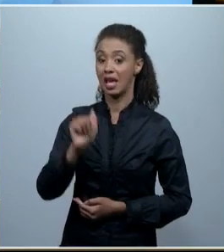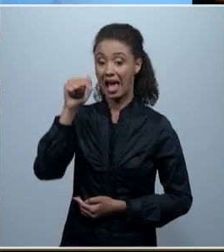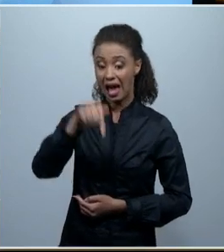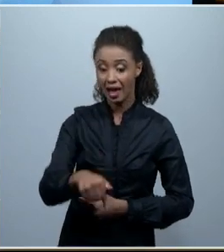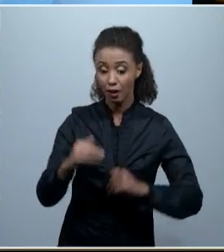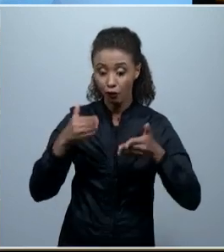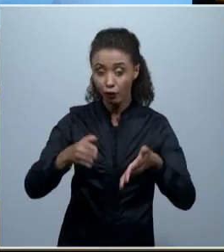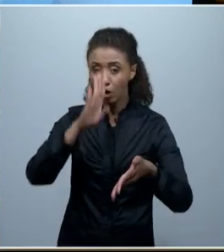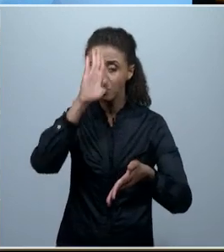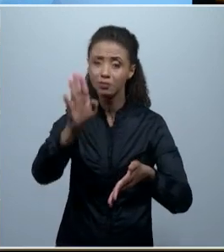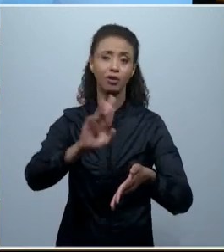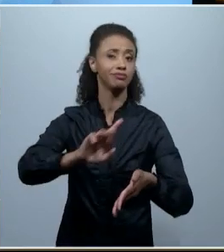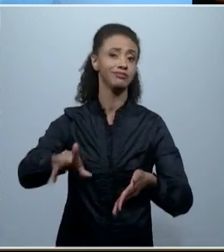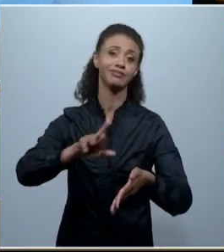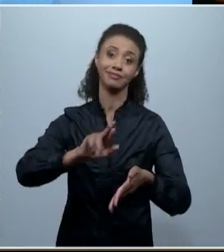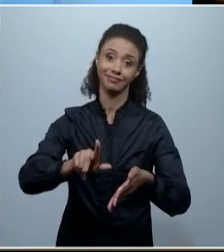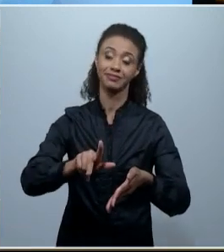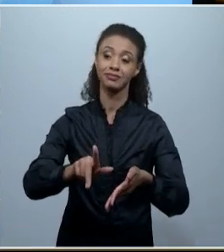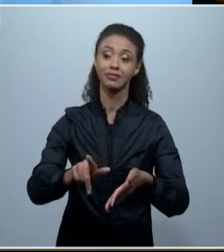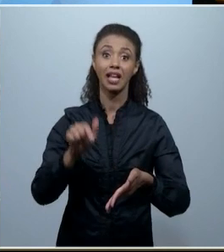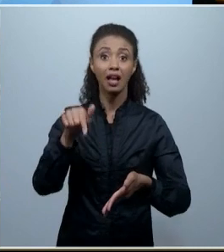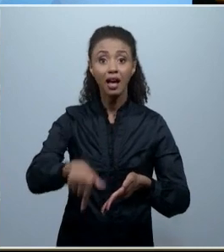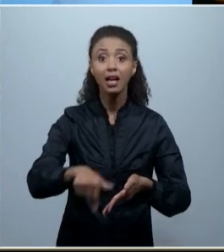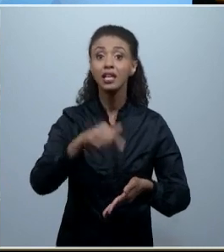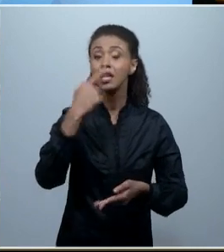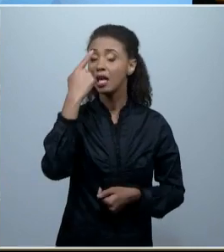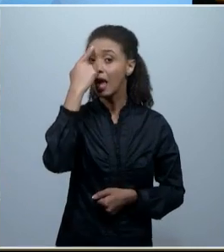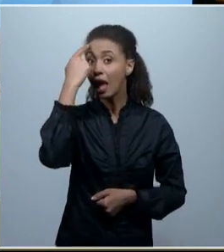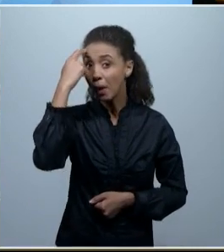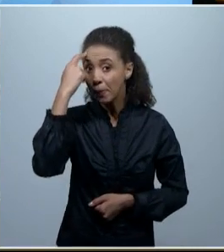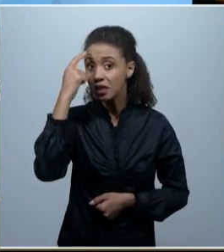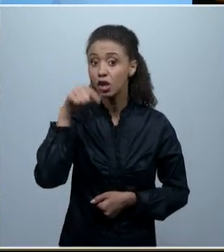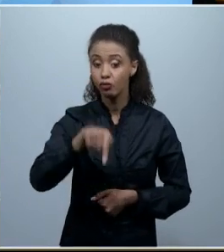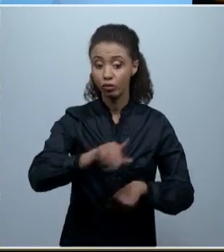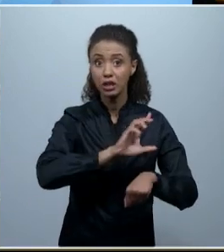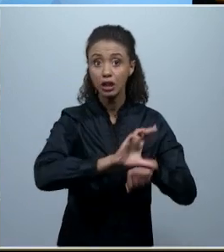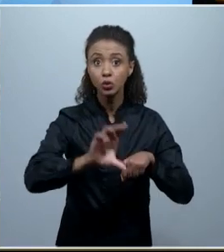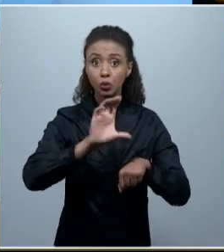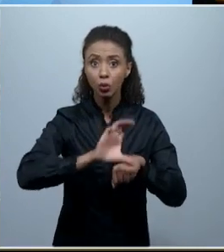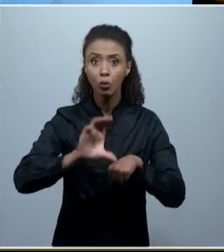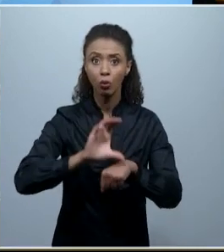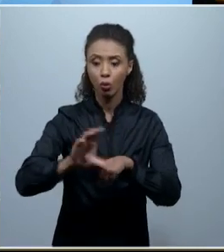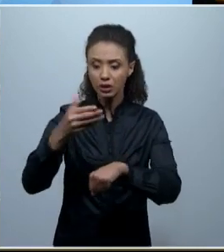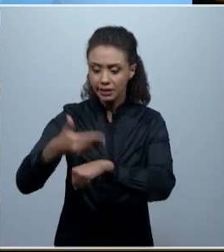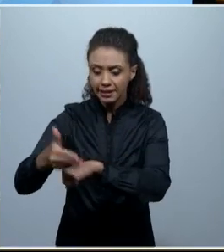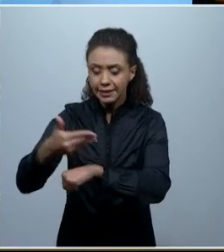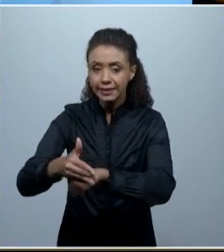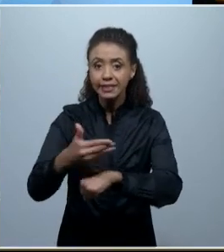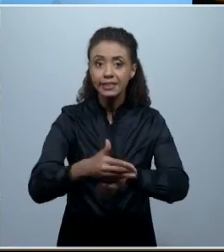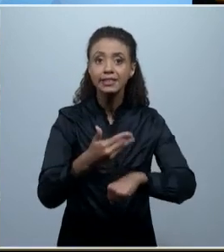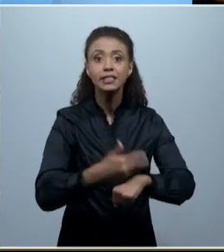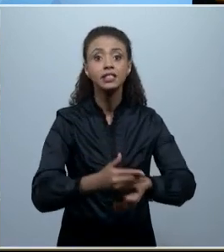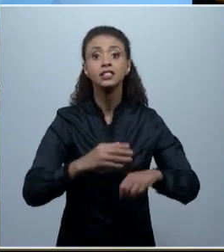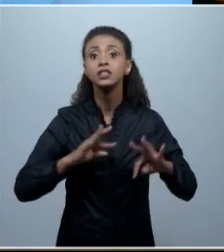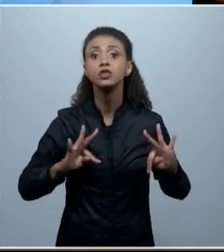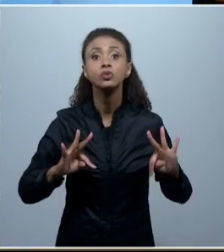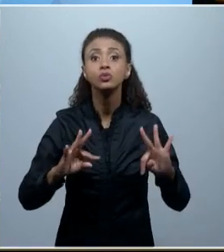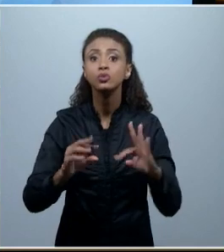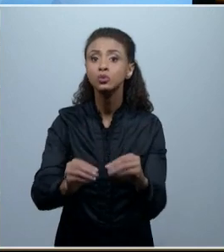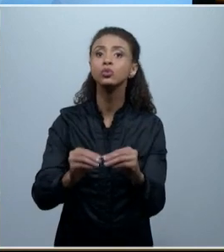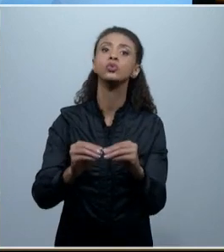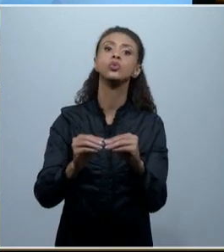principal a nossa idéia não é que vocês façam um curso a cujos cursos exercícios vão ser todos exercícios do tipo